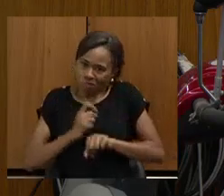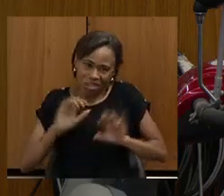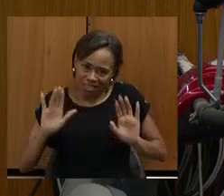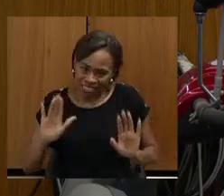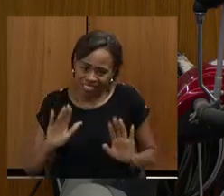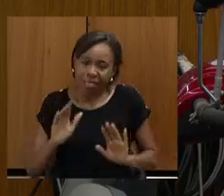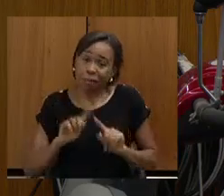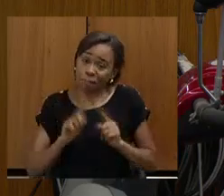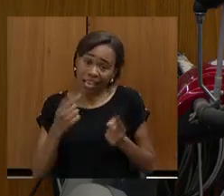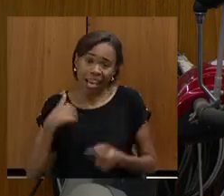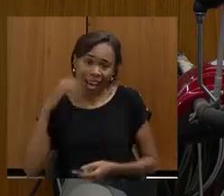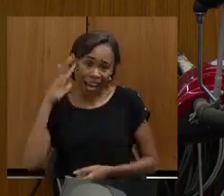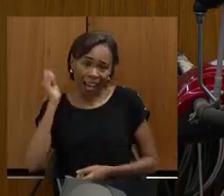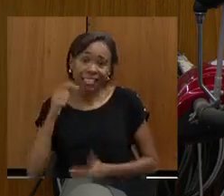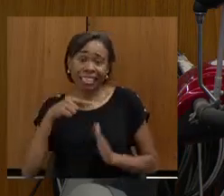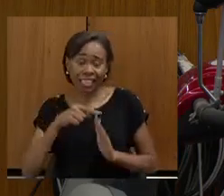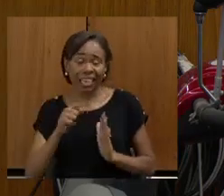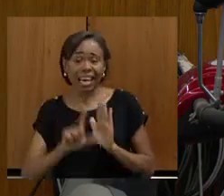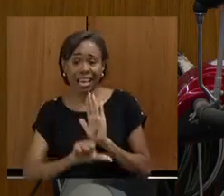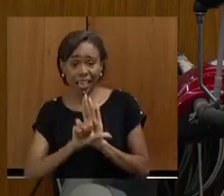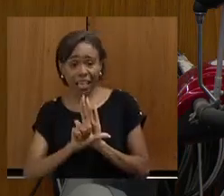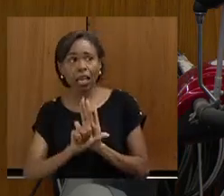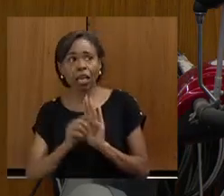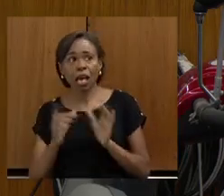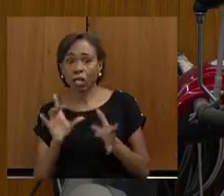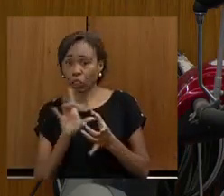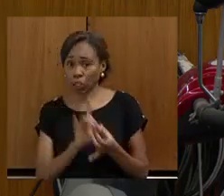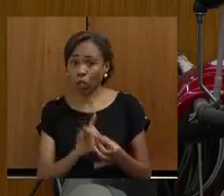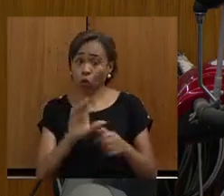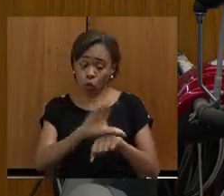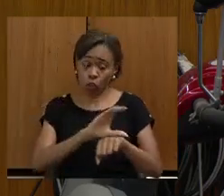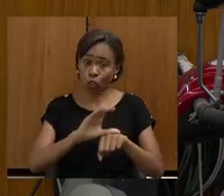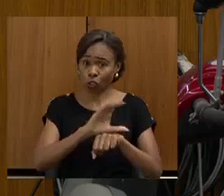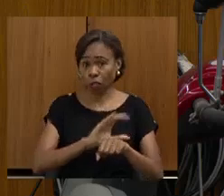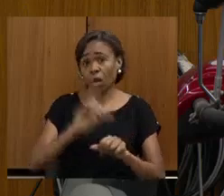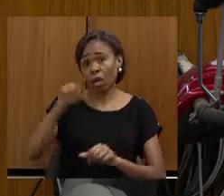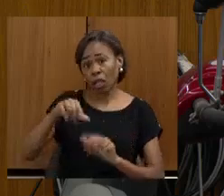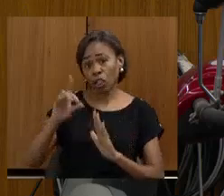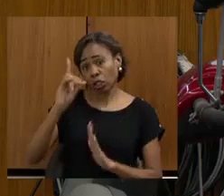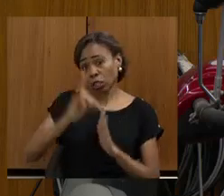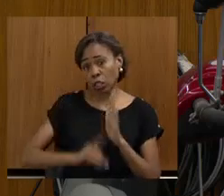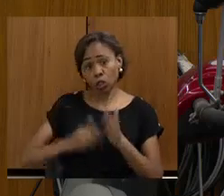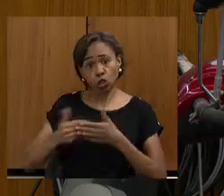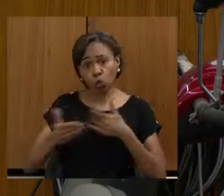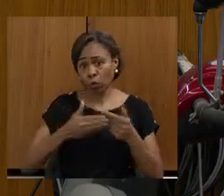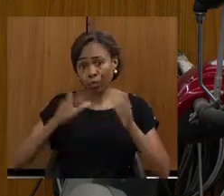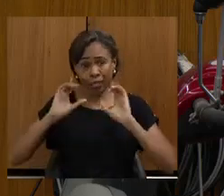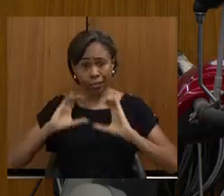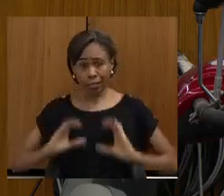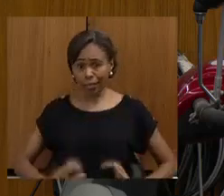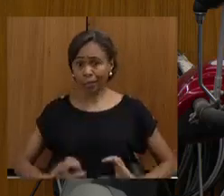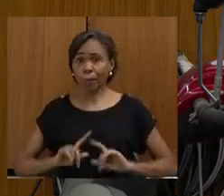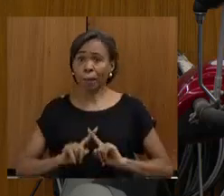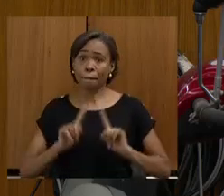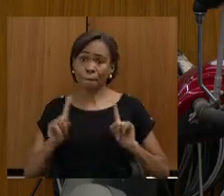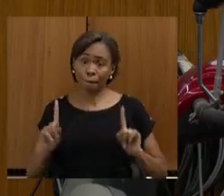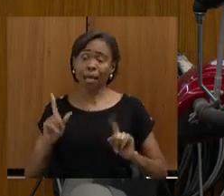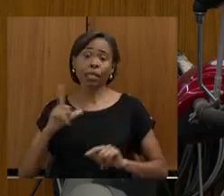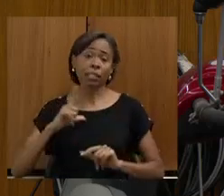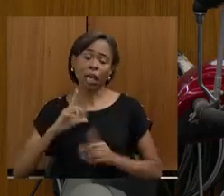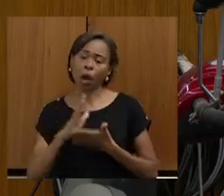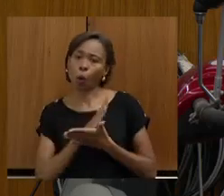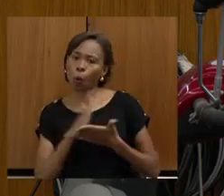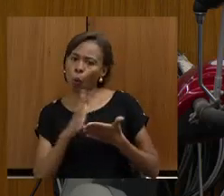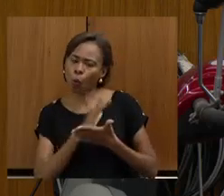que ela é, como é a Constituição Federal, que é um direito de todo cidadão, mas nós temos os destaques, não